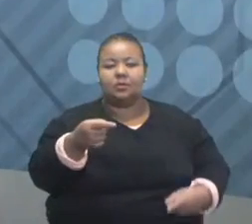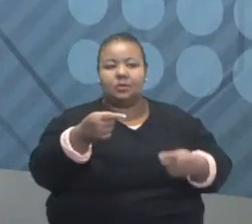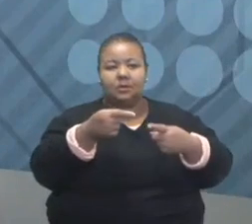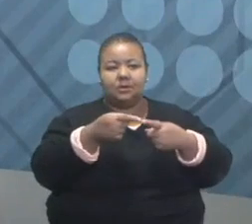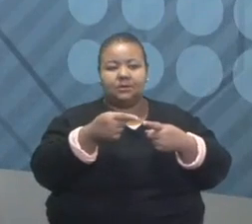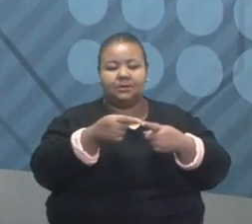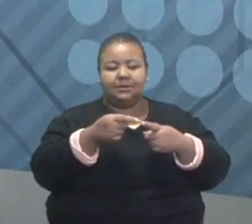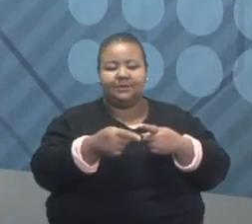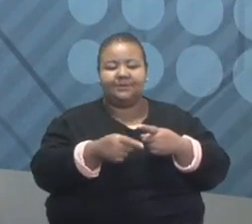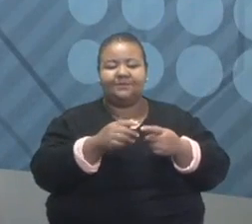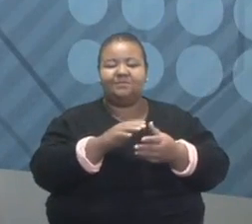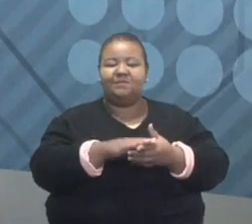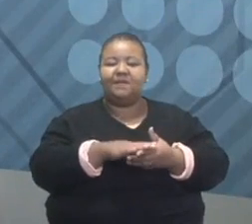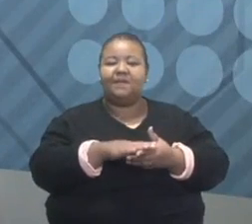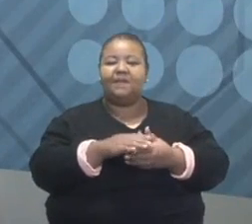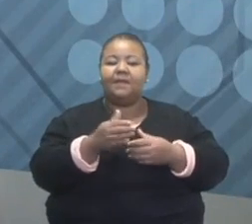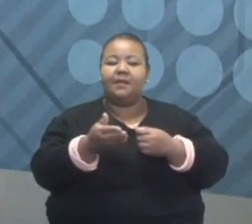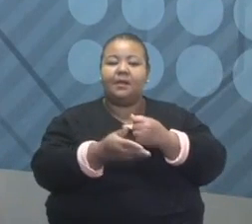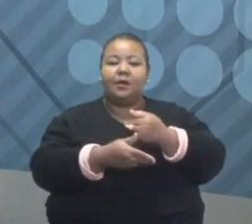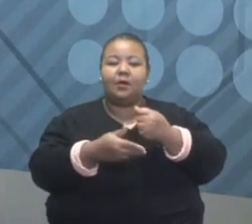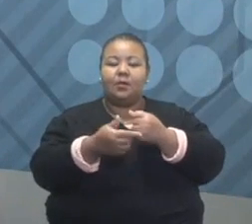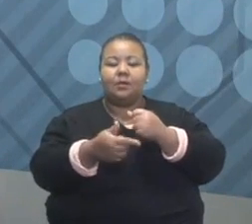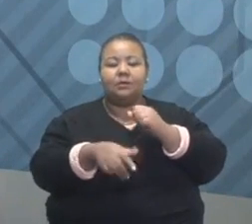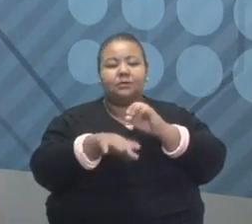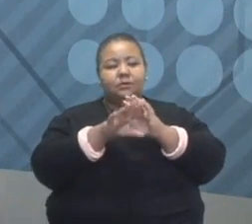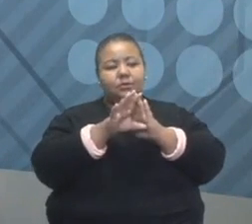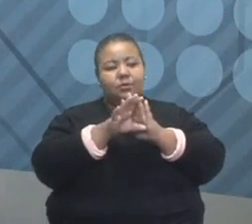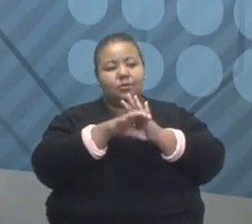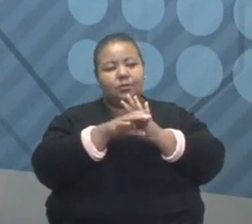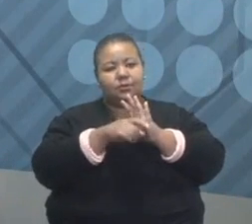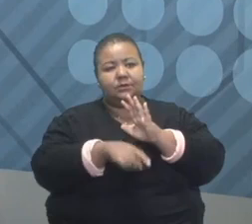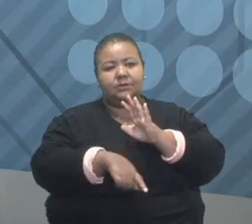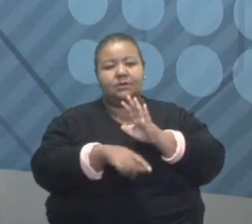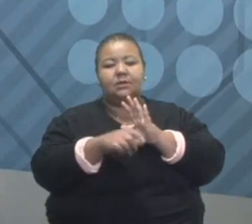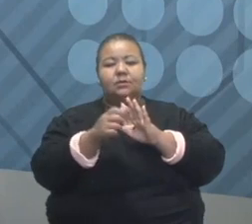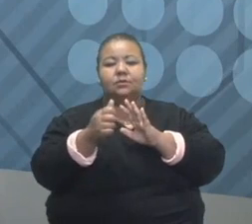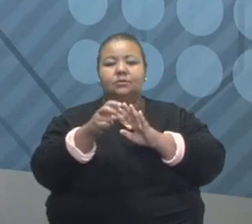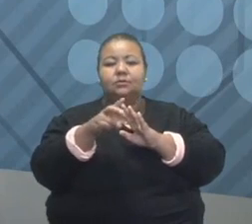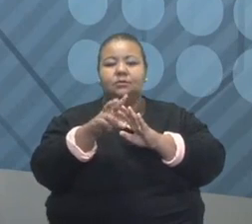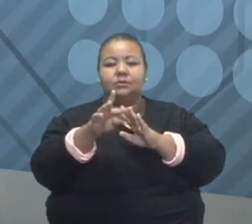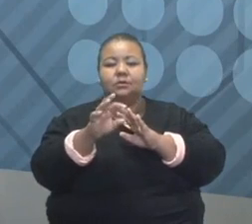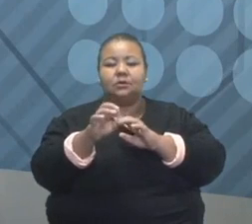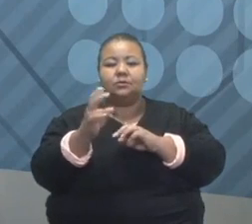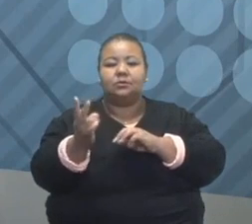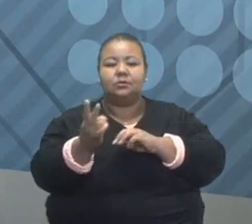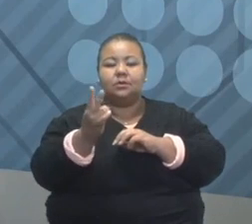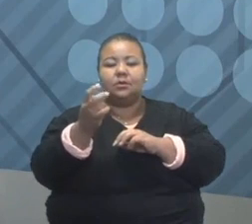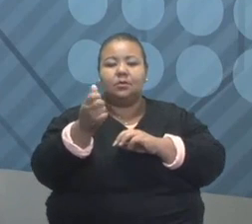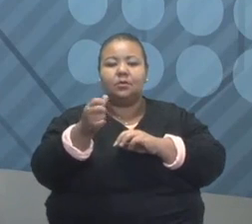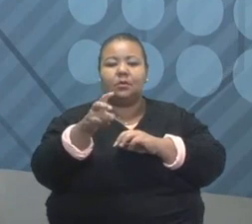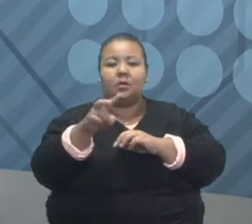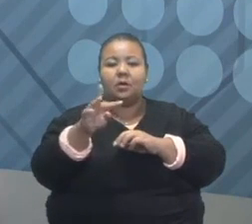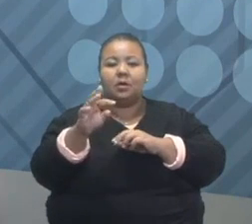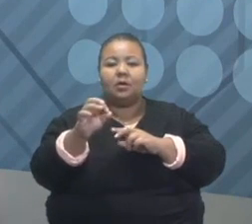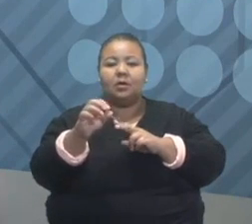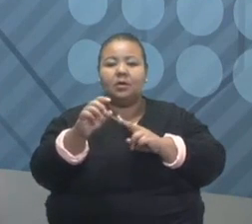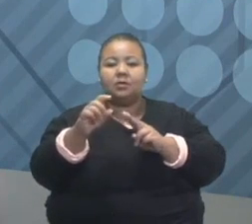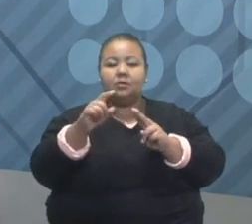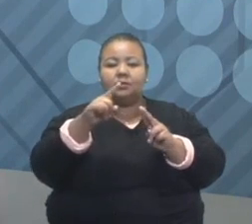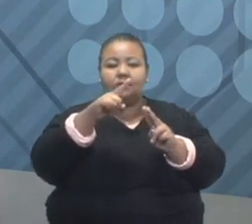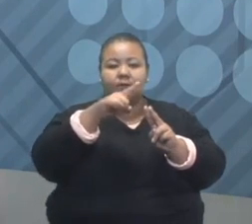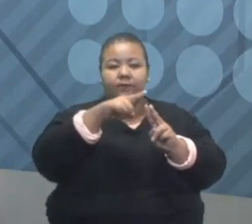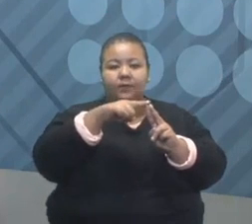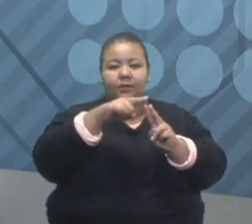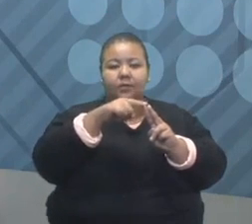valor dado. Com base nesses conceitos de alto valor e alto vetor, veremos agora um conceito importante que associa,